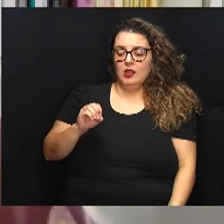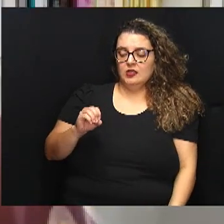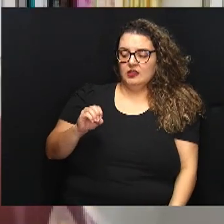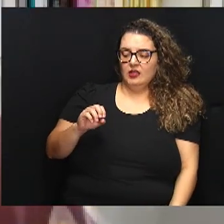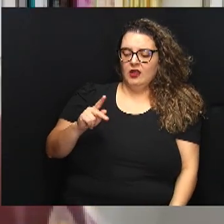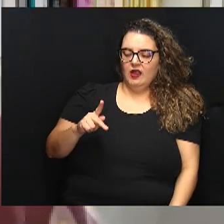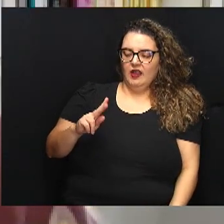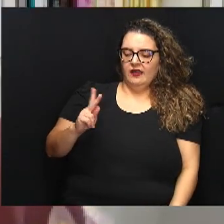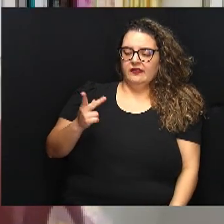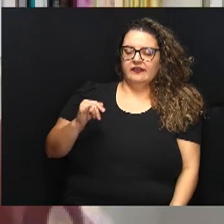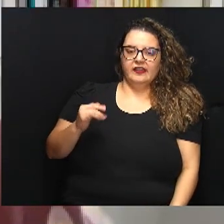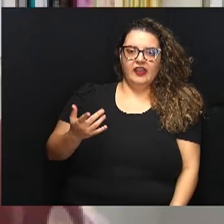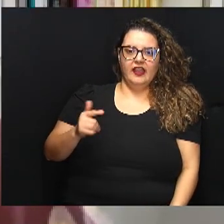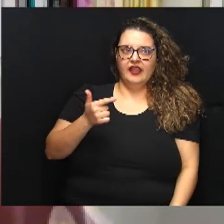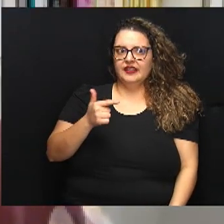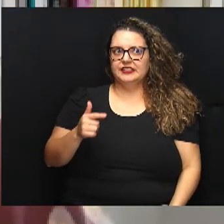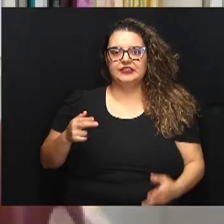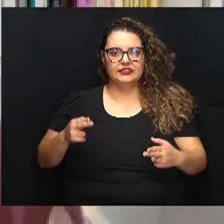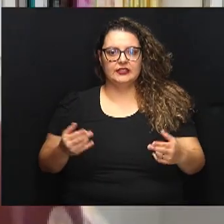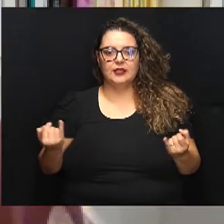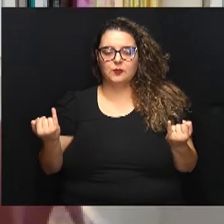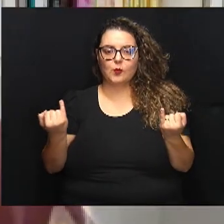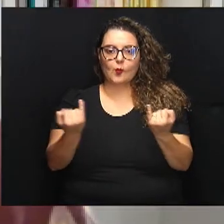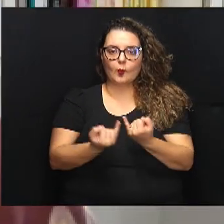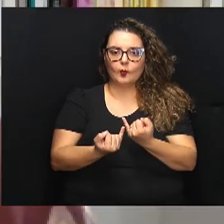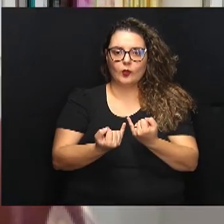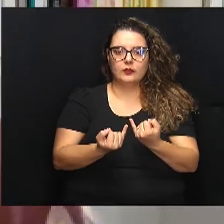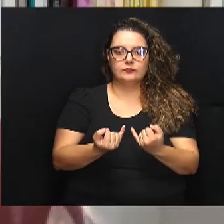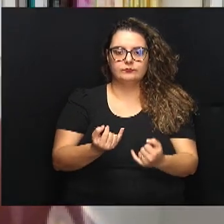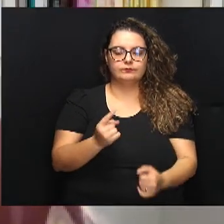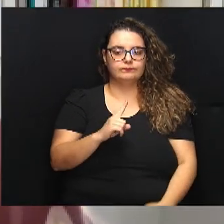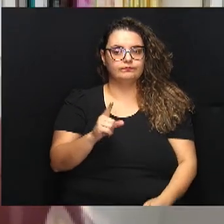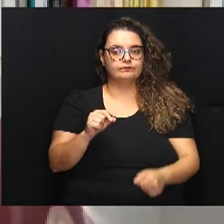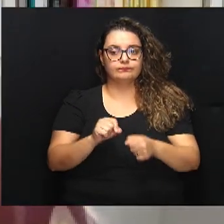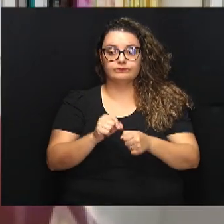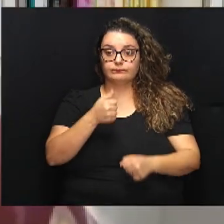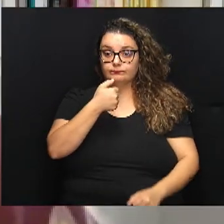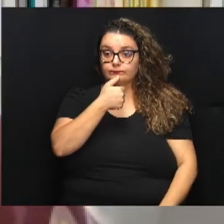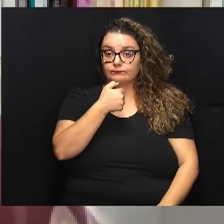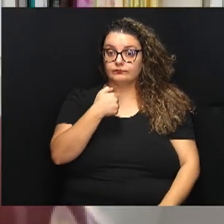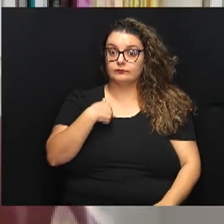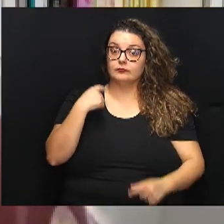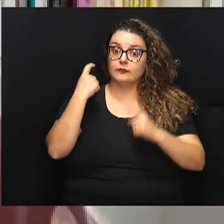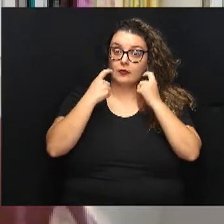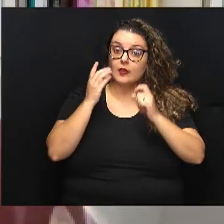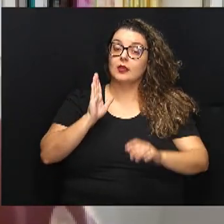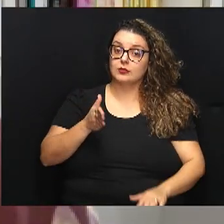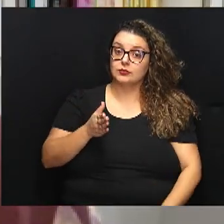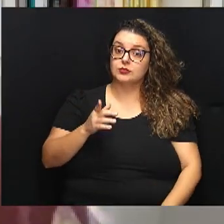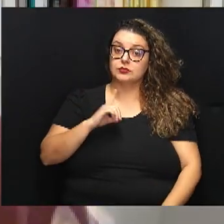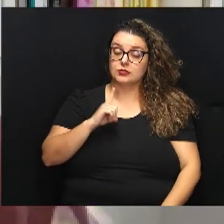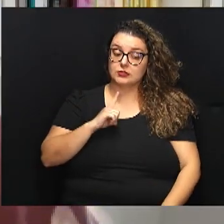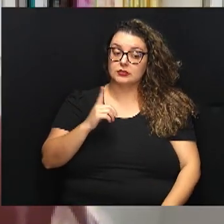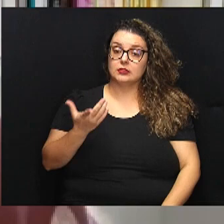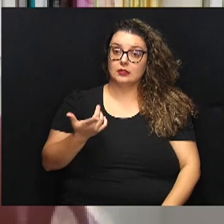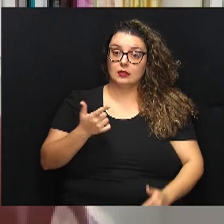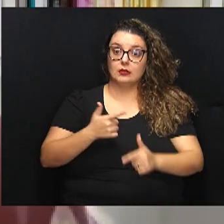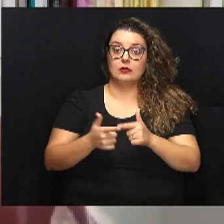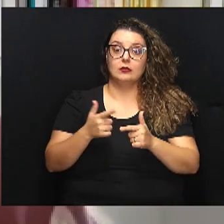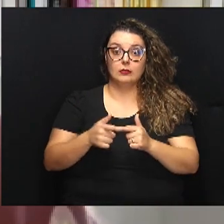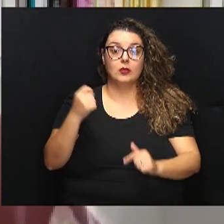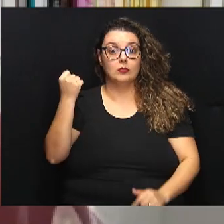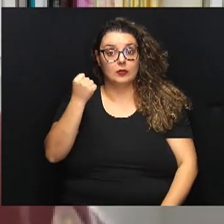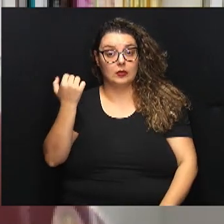sem apetite, eu perdi peso, ele não está fazendo dieta, já estou preocupada, já sei que tem um problema grave.